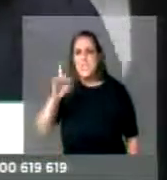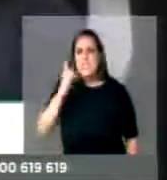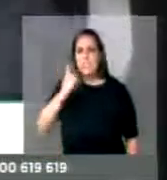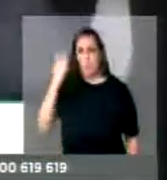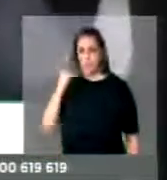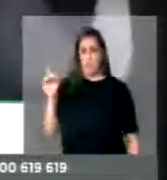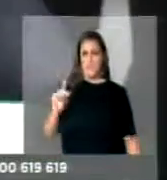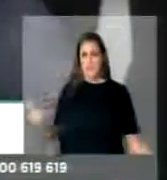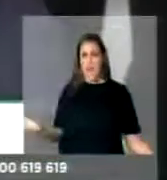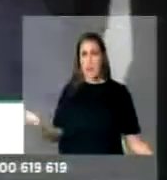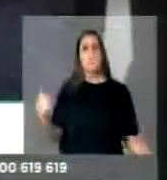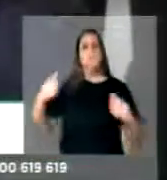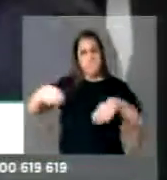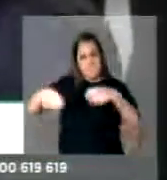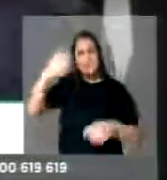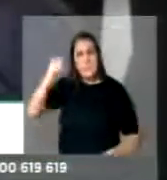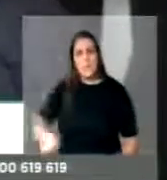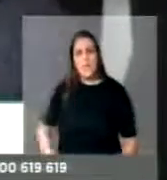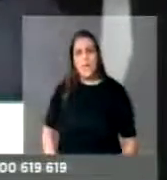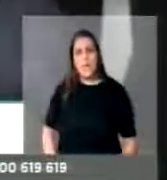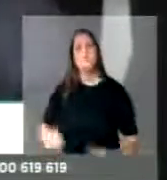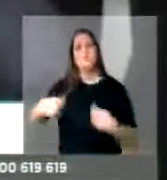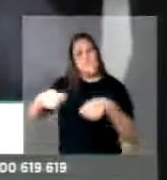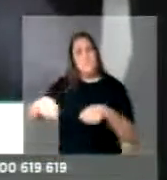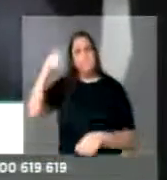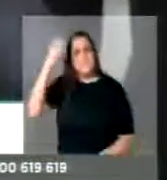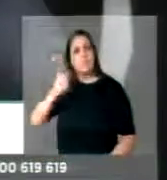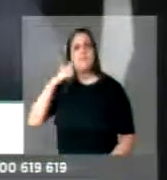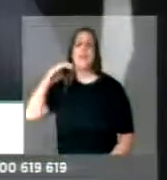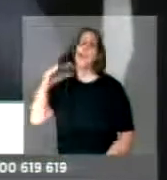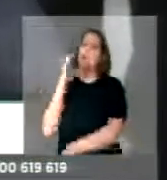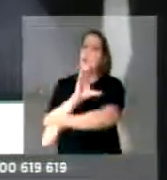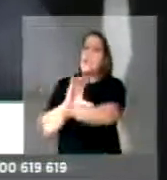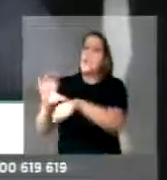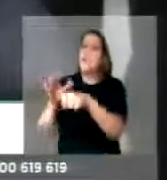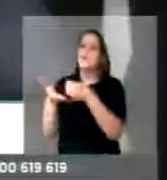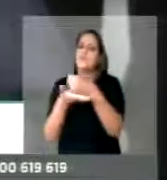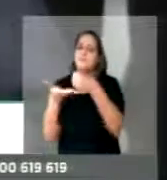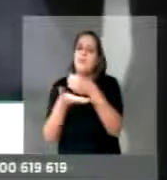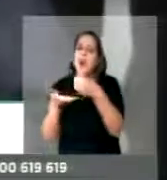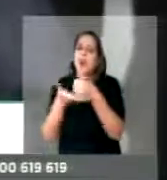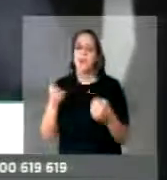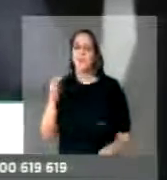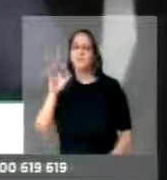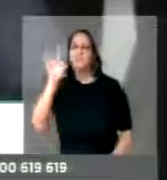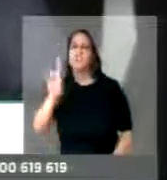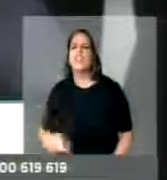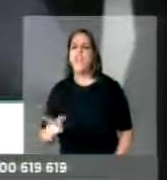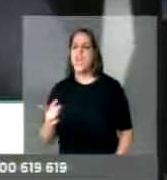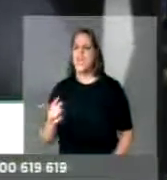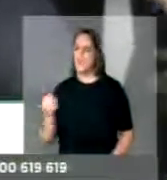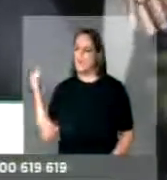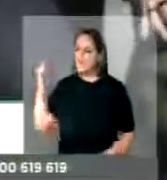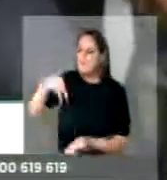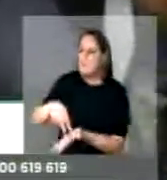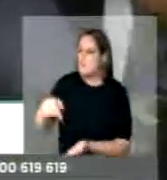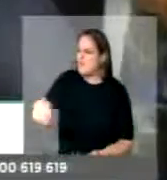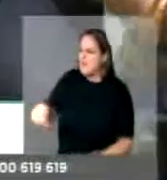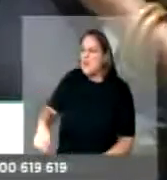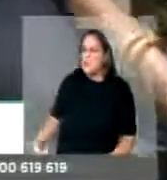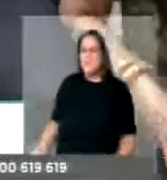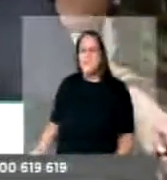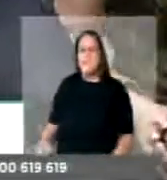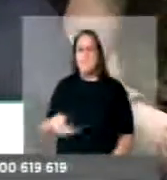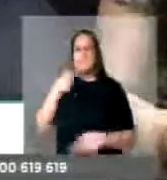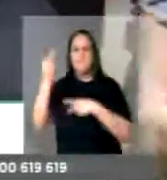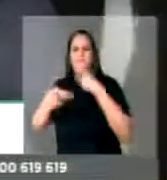isso, deveria saber. Deveria fazer um curso básico de direito, para não vir aqui querer